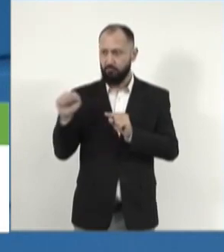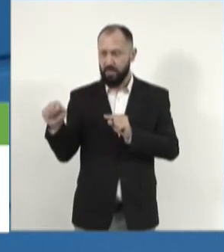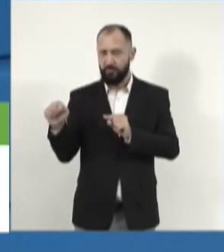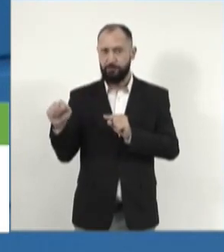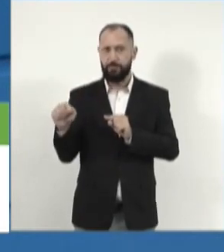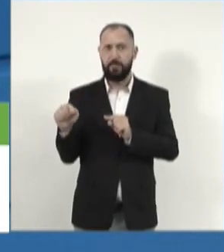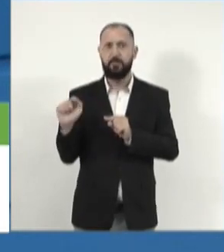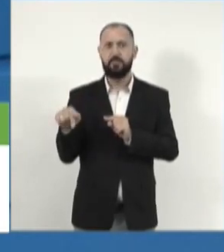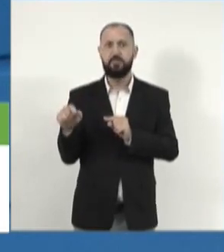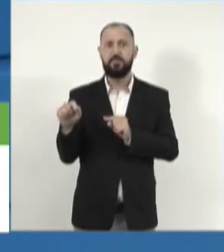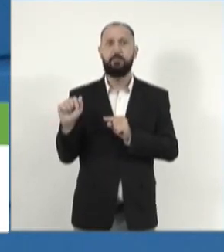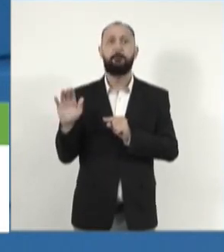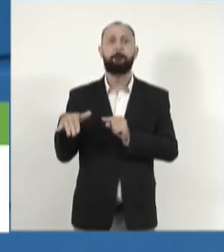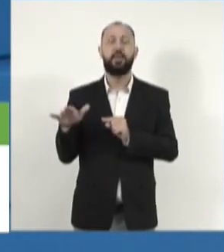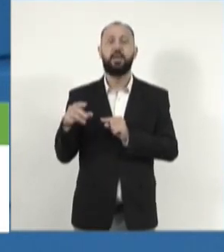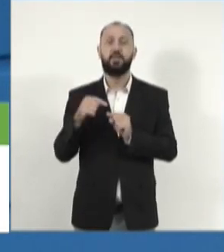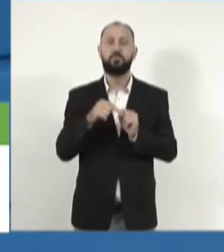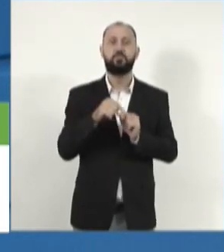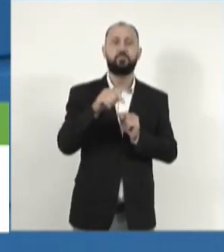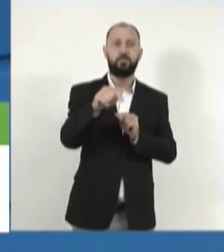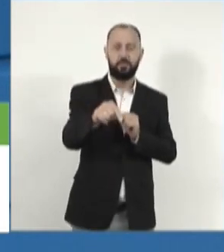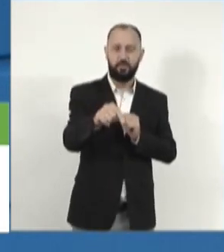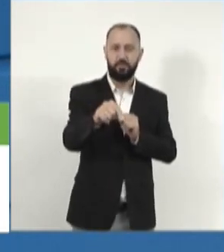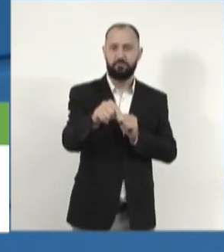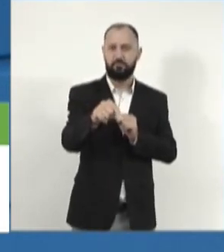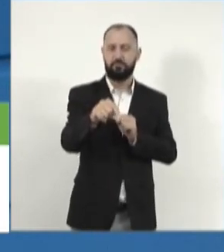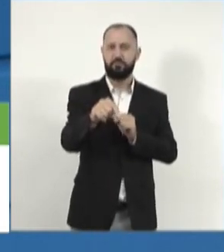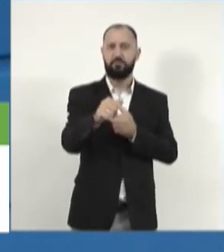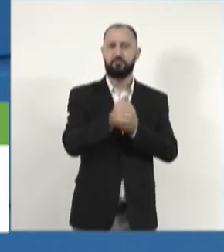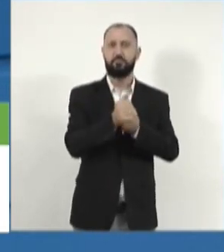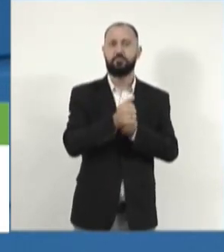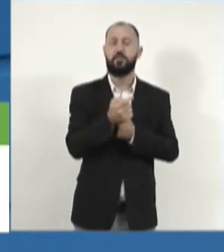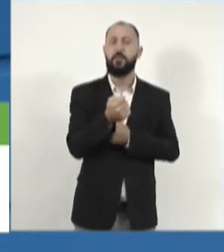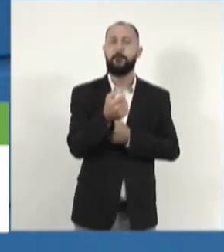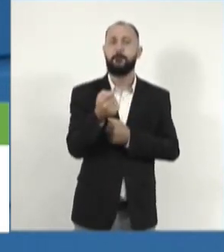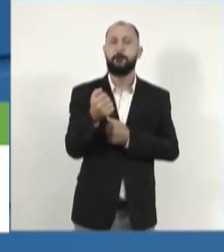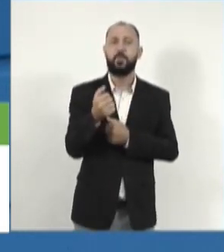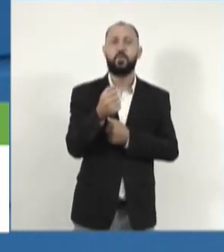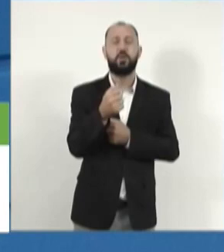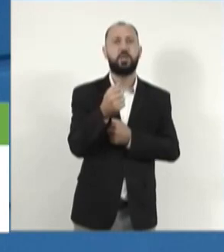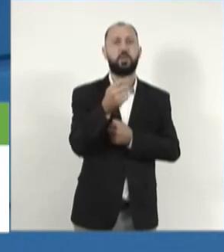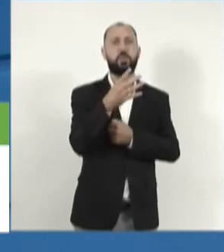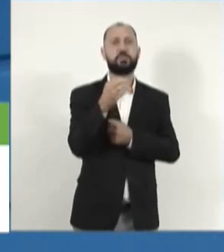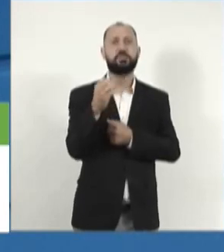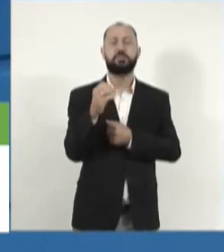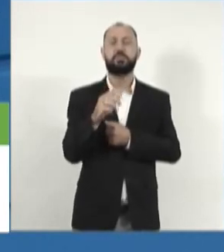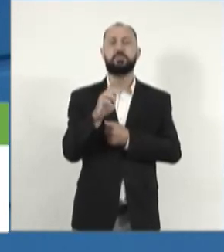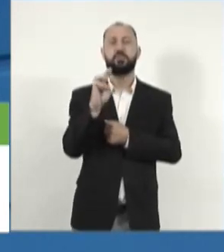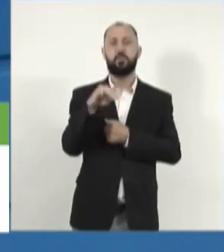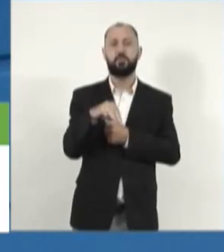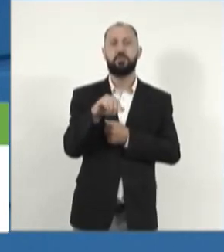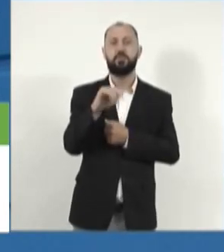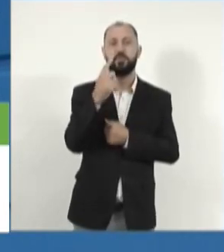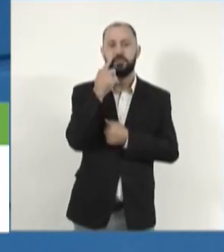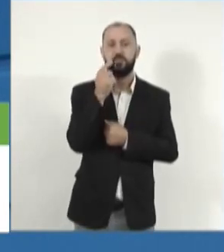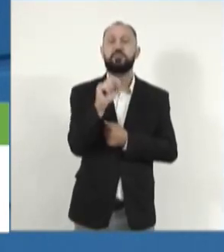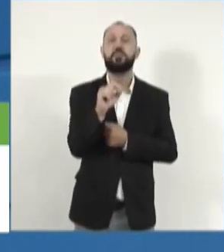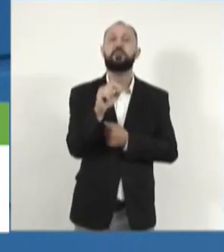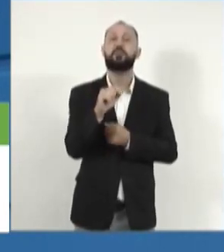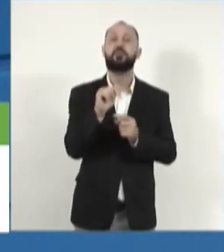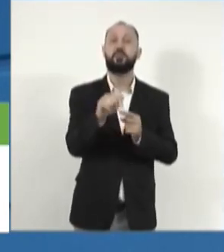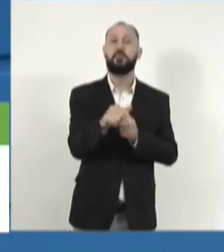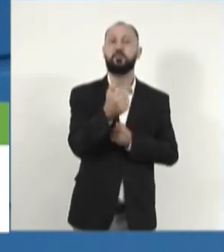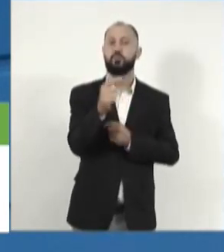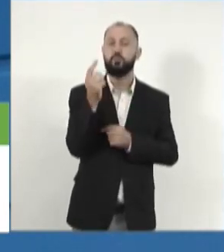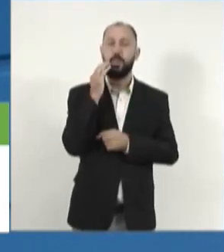a passagem ser mais barata do que um trecho que é pouco mais que 400 quilômetros, sendo que esses 400